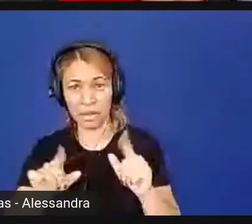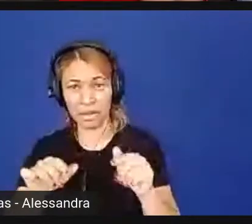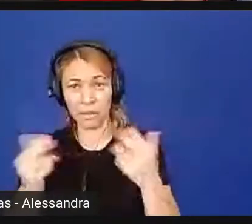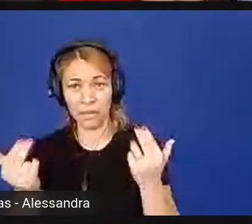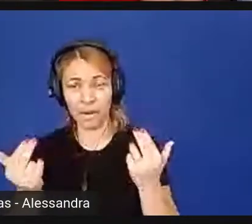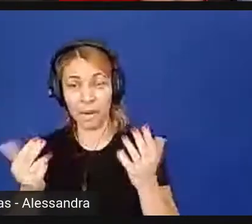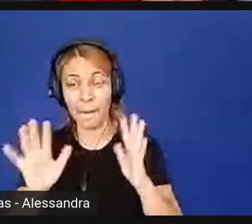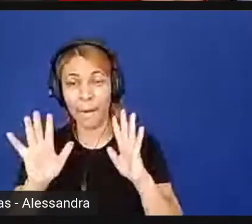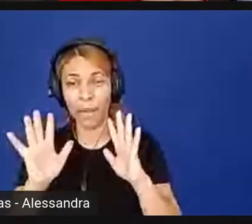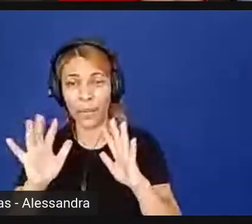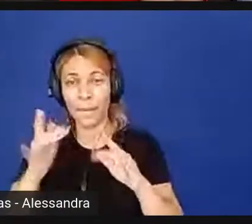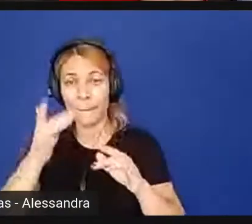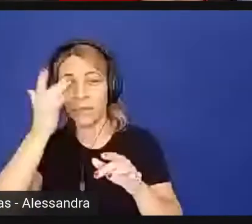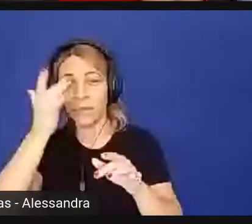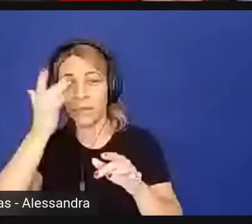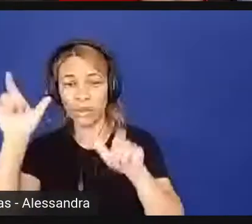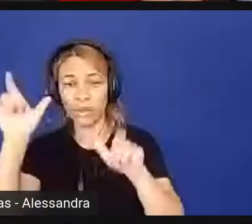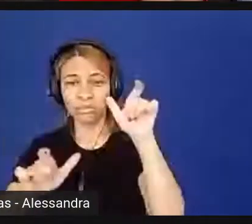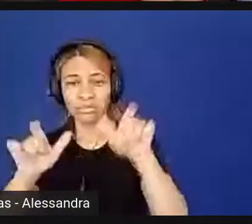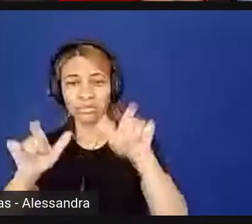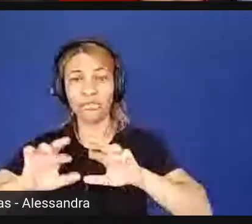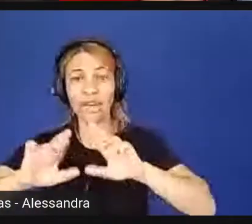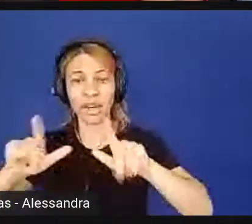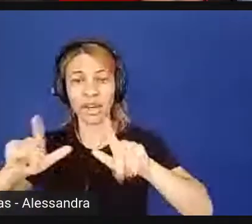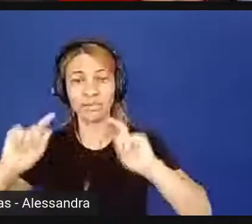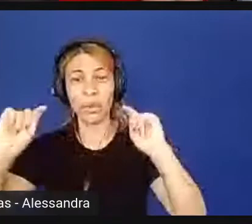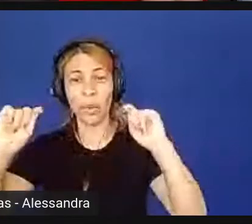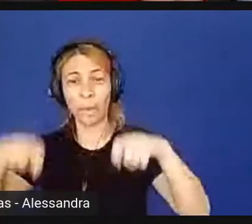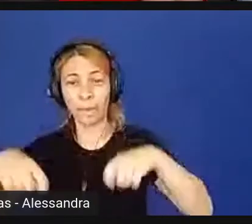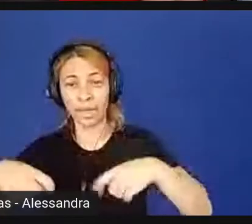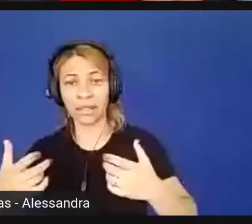por pessoas diferentes, de competências diferentes,